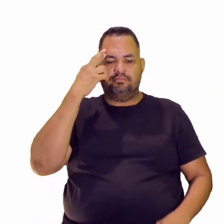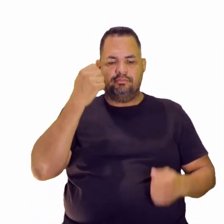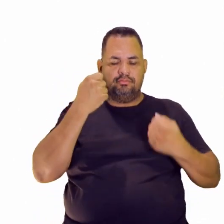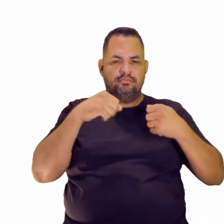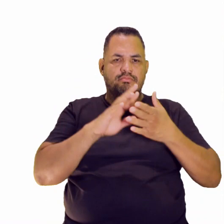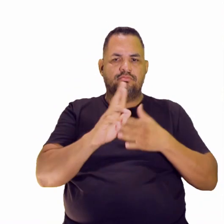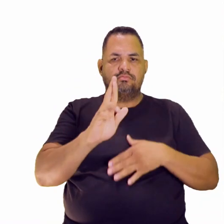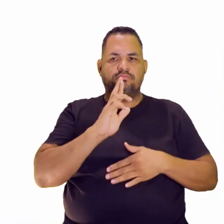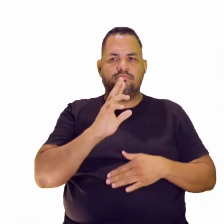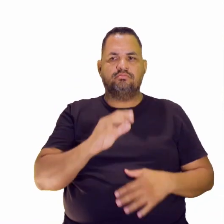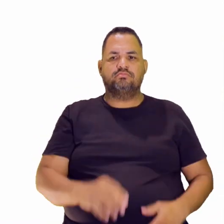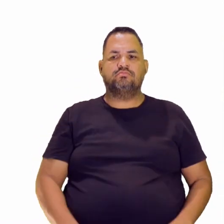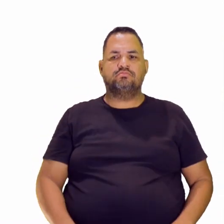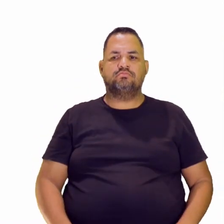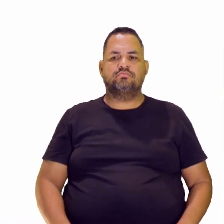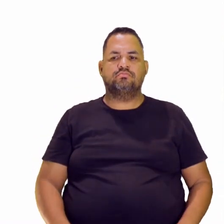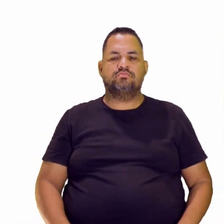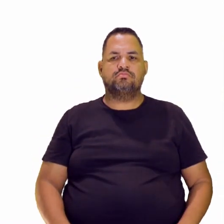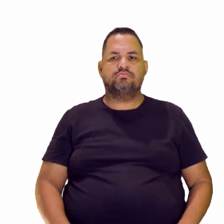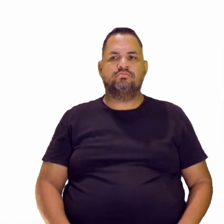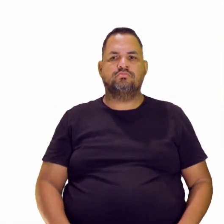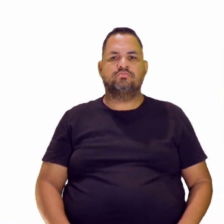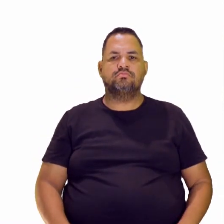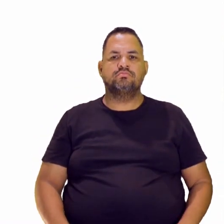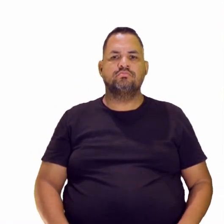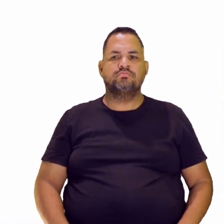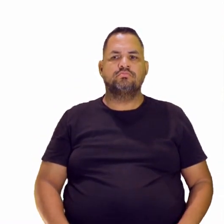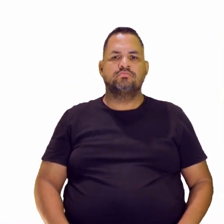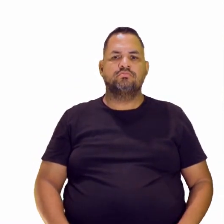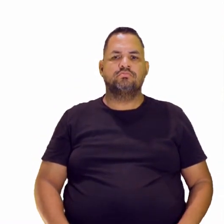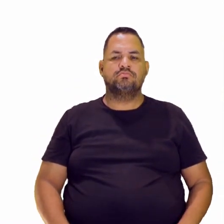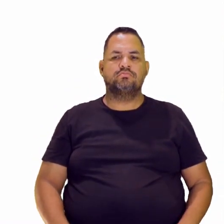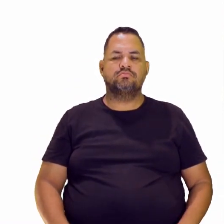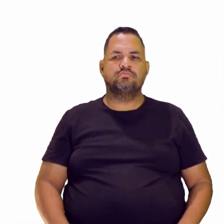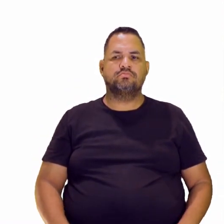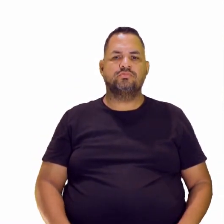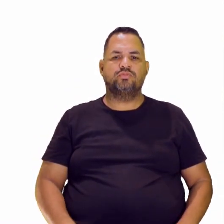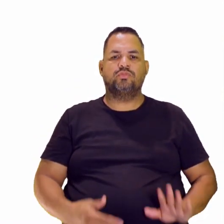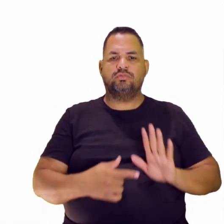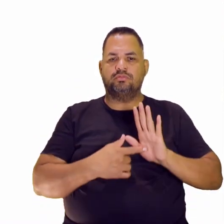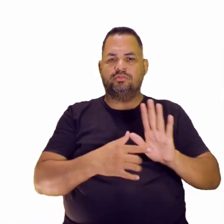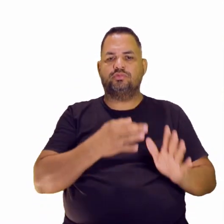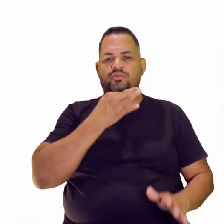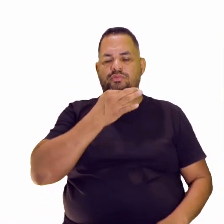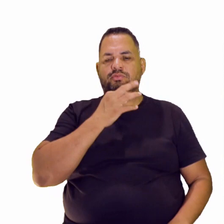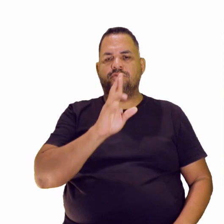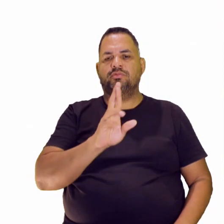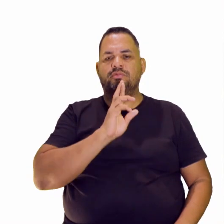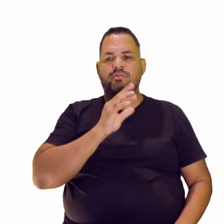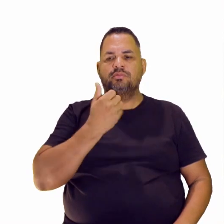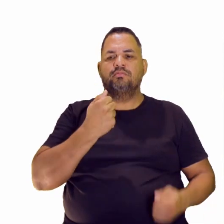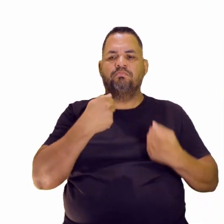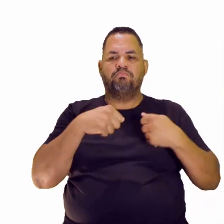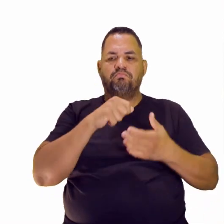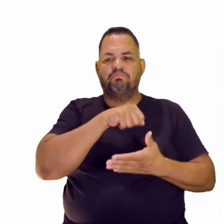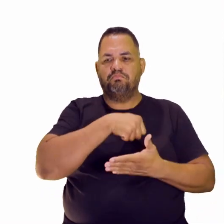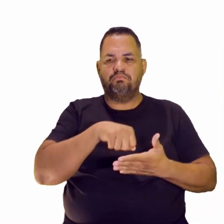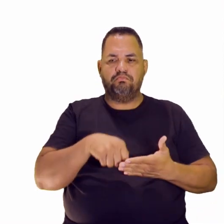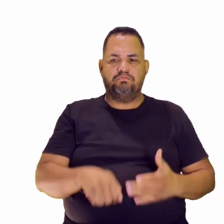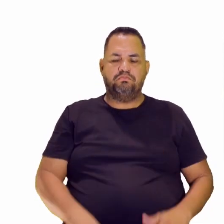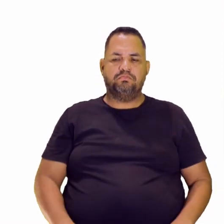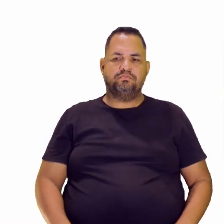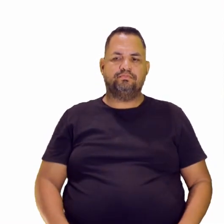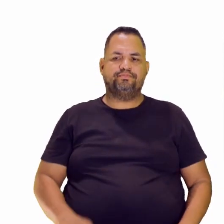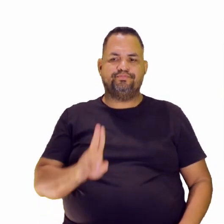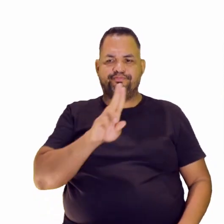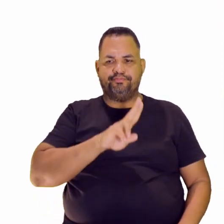poder responder essa questão. Eu vou colocar aqui para vocês uma sugestão de resposta, né, que você pode